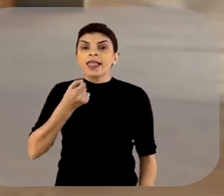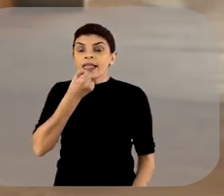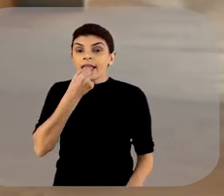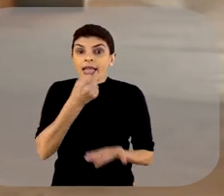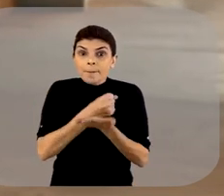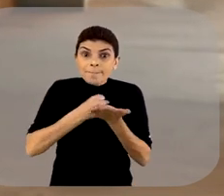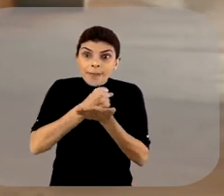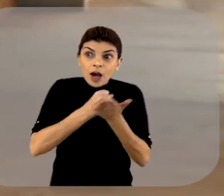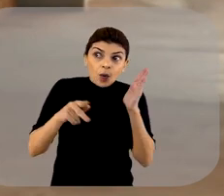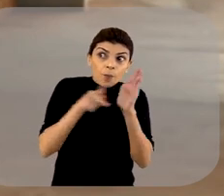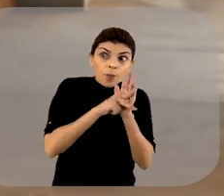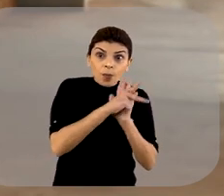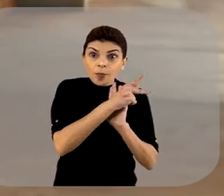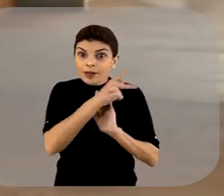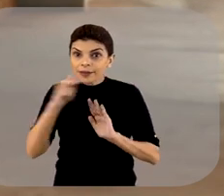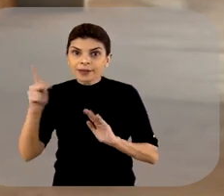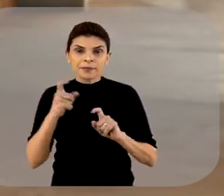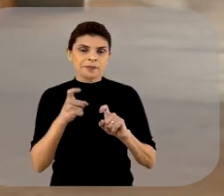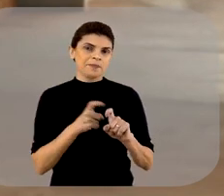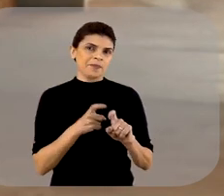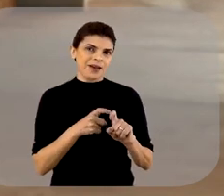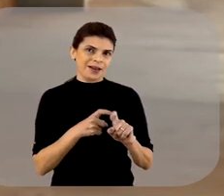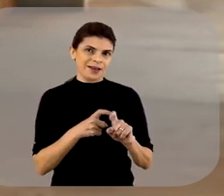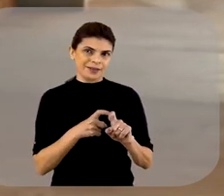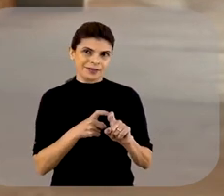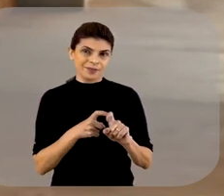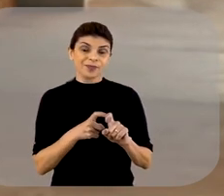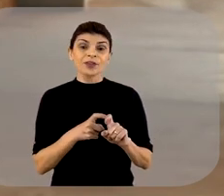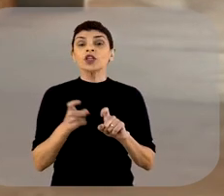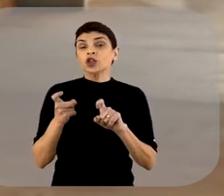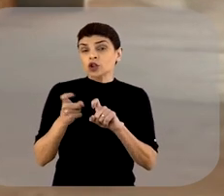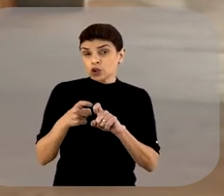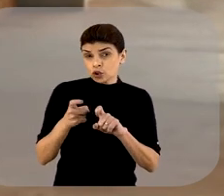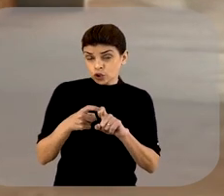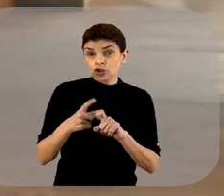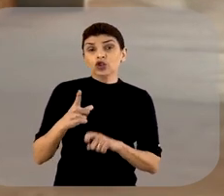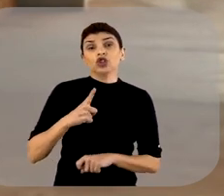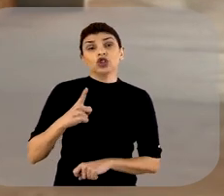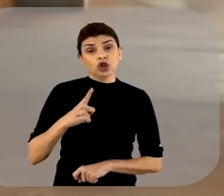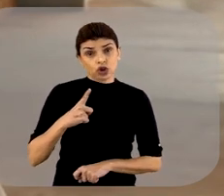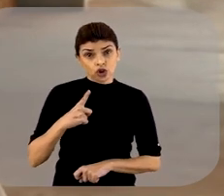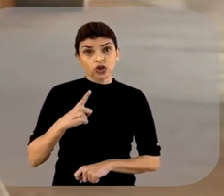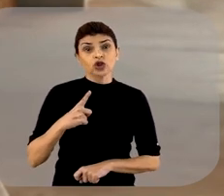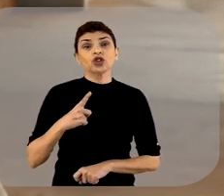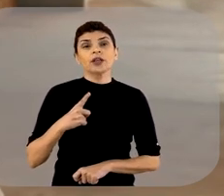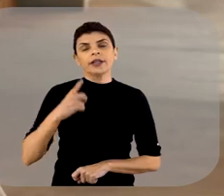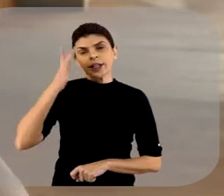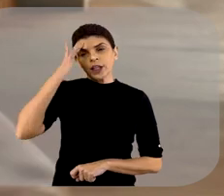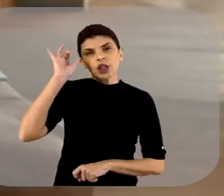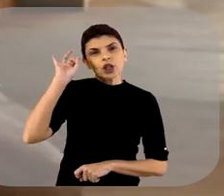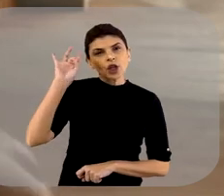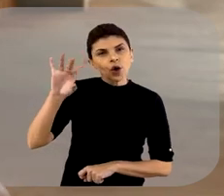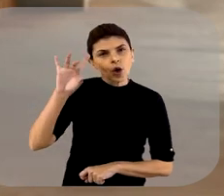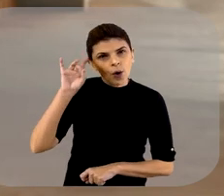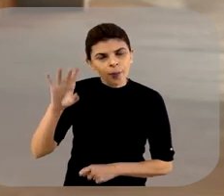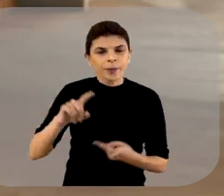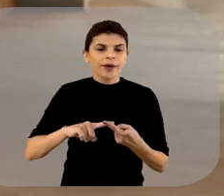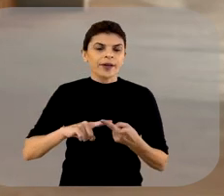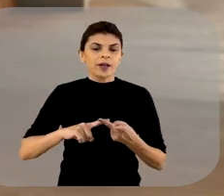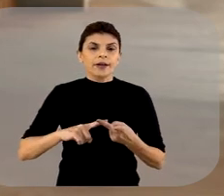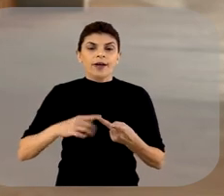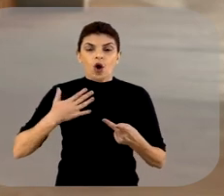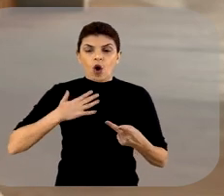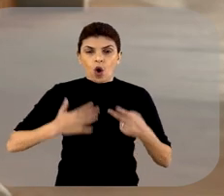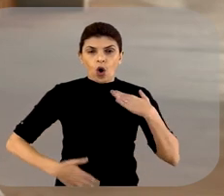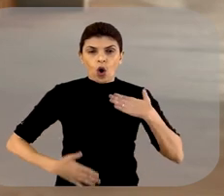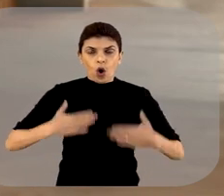no remédio dele do doutor. O doutor tem para dor de cabeça, para dor do